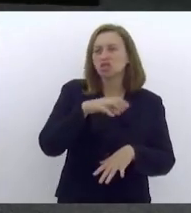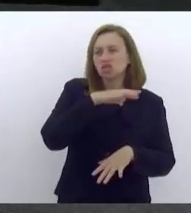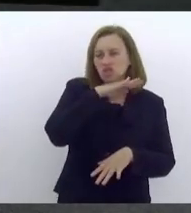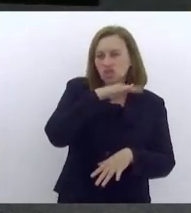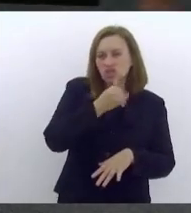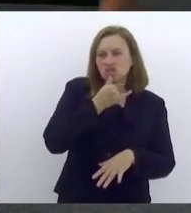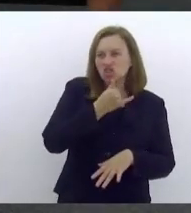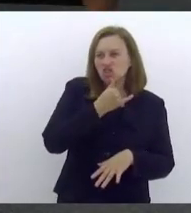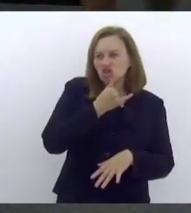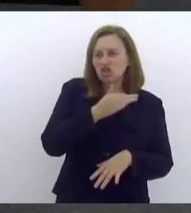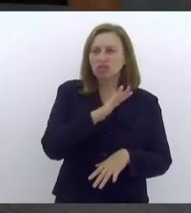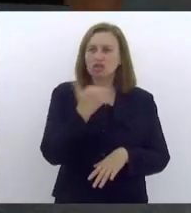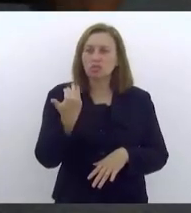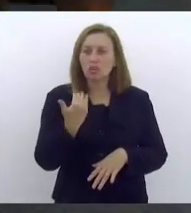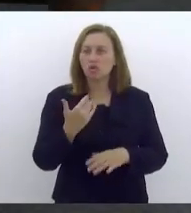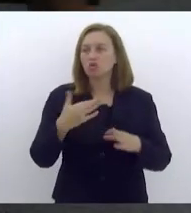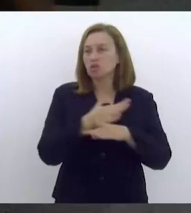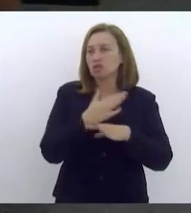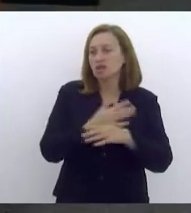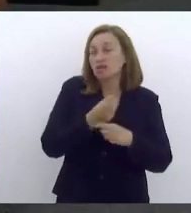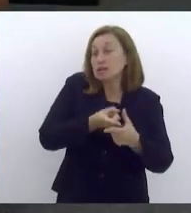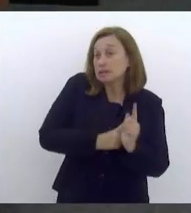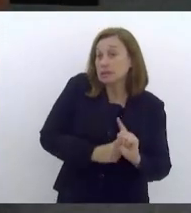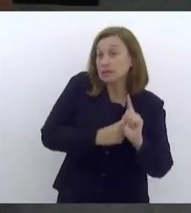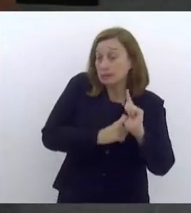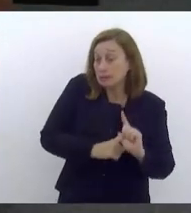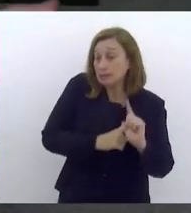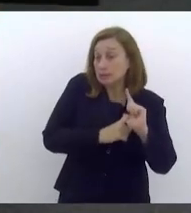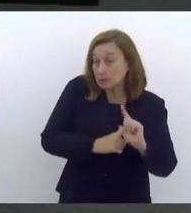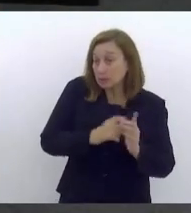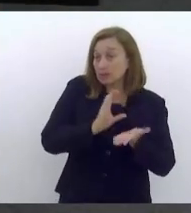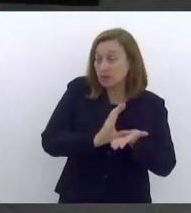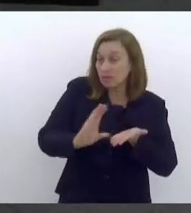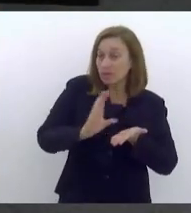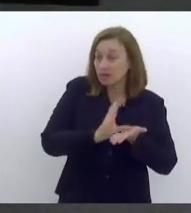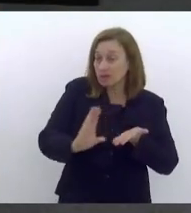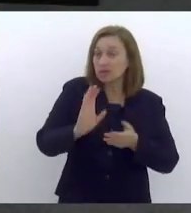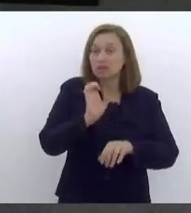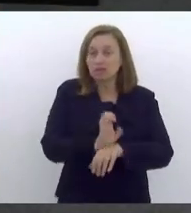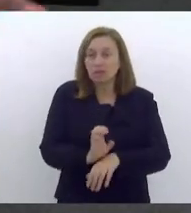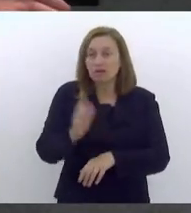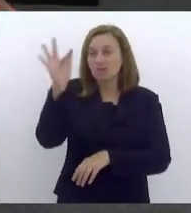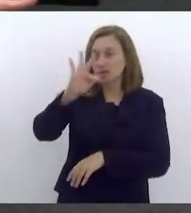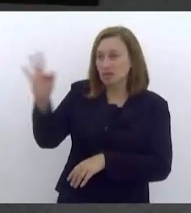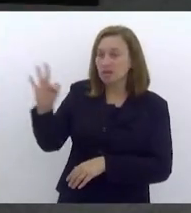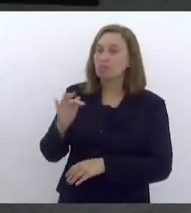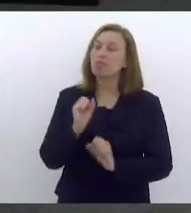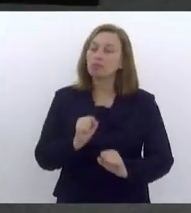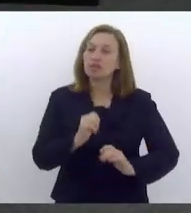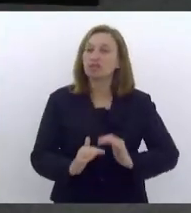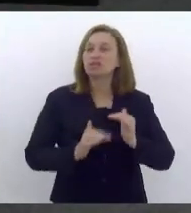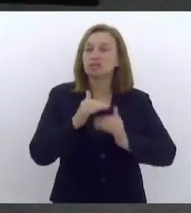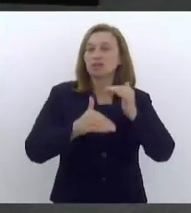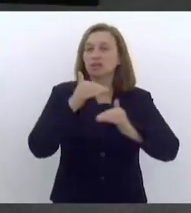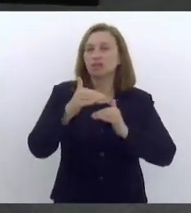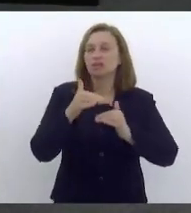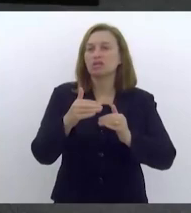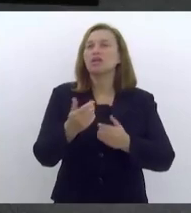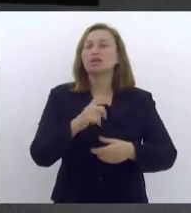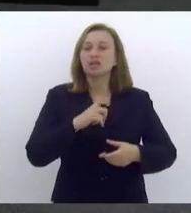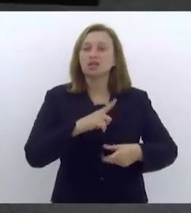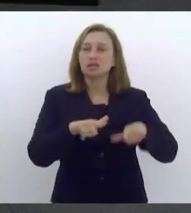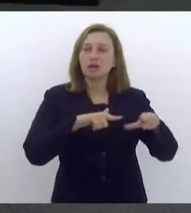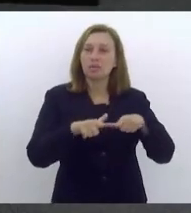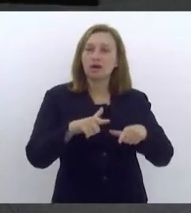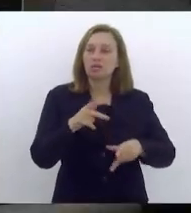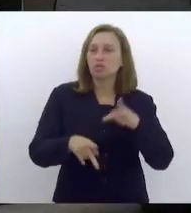Numa cidade que a gente não fique dependendo sempre de repasses estaduais e federais para poder ter o desenvolvimento e ter empregabilidade para o nosso